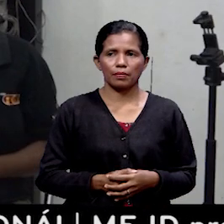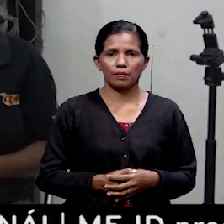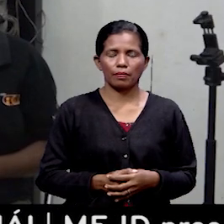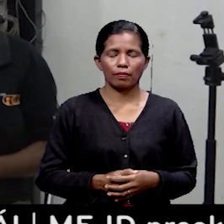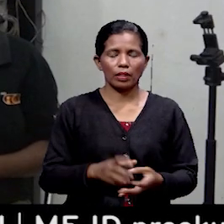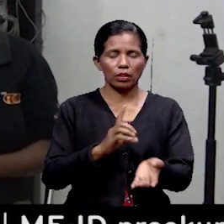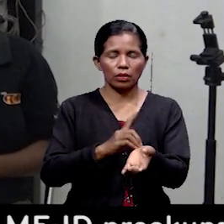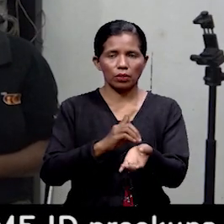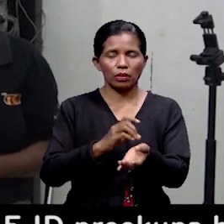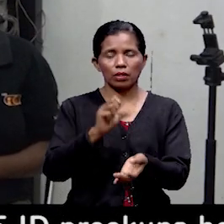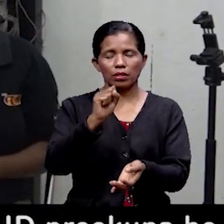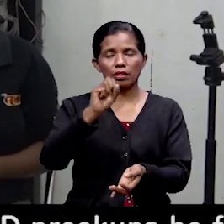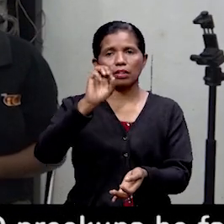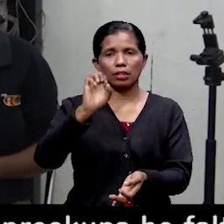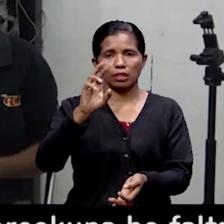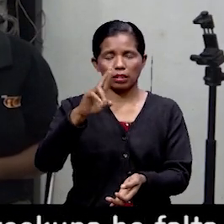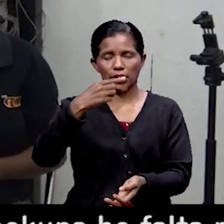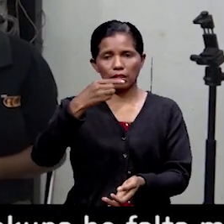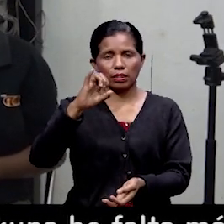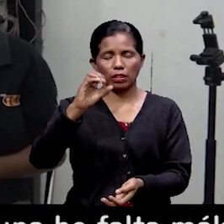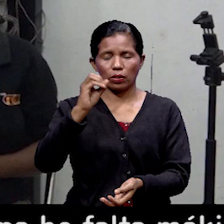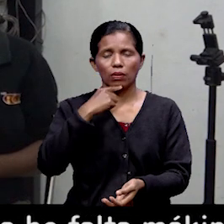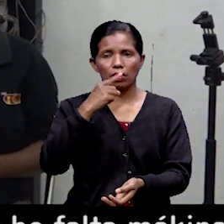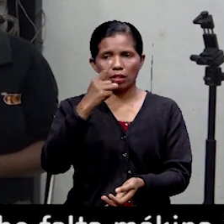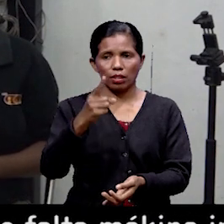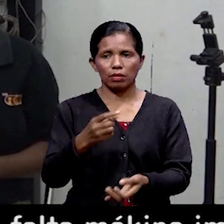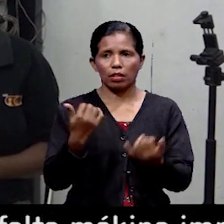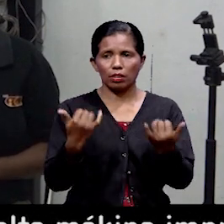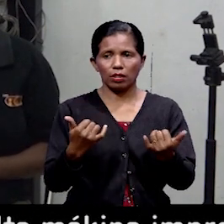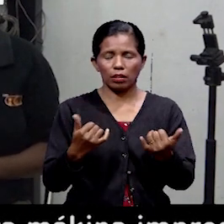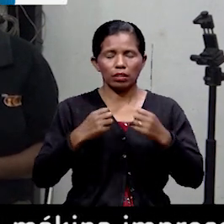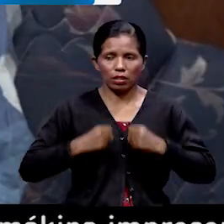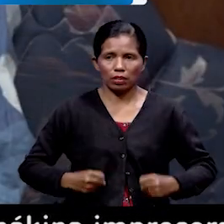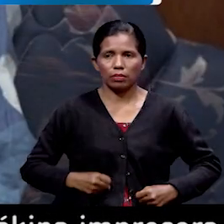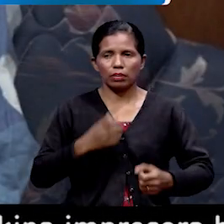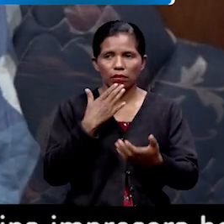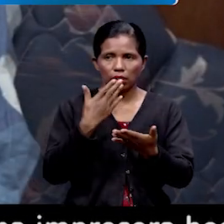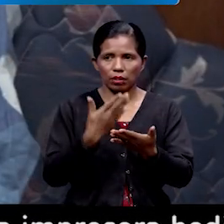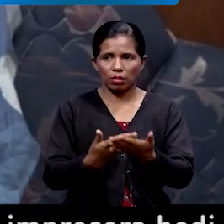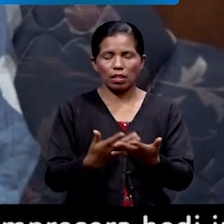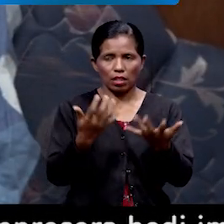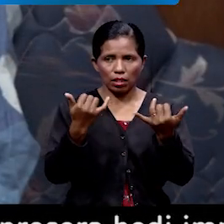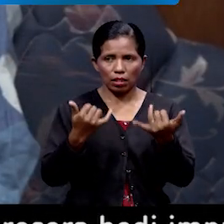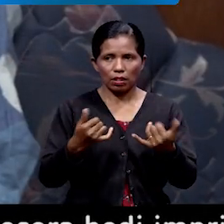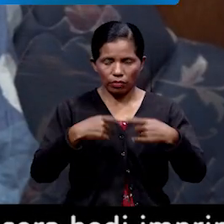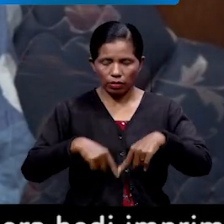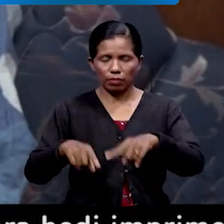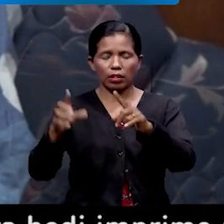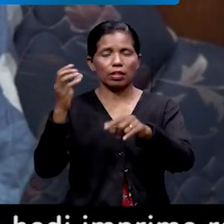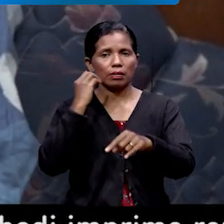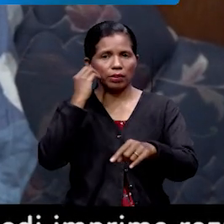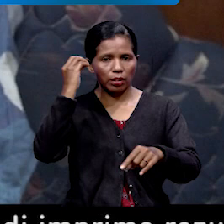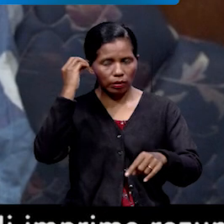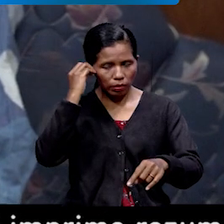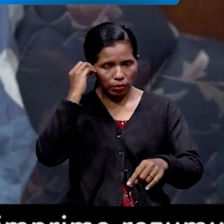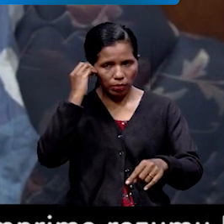Dr. Sérgio Lobo nebe infectado Covid-19 da Downe nia condição saúde recuperado no da Downe fila ona ba nia residência